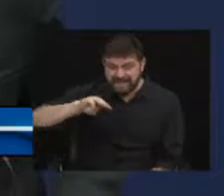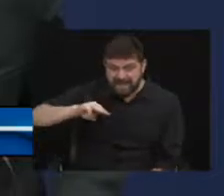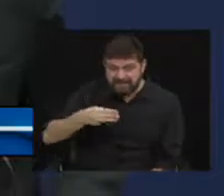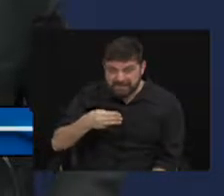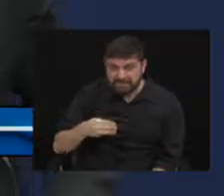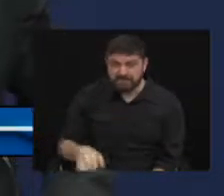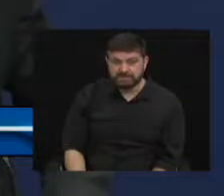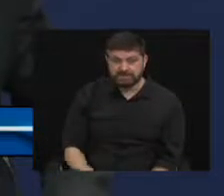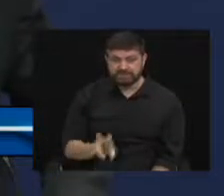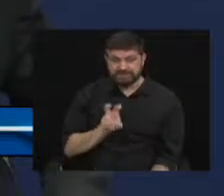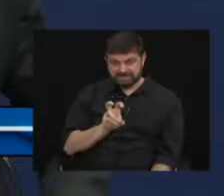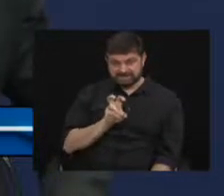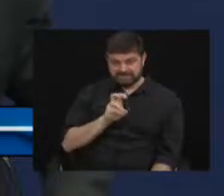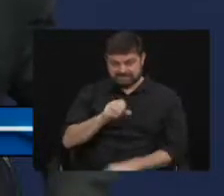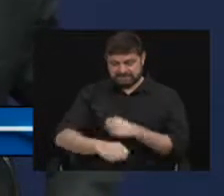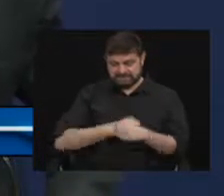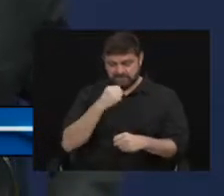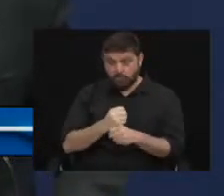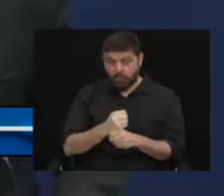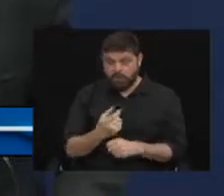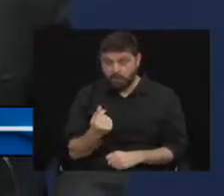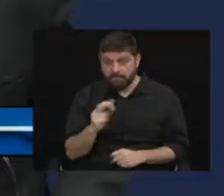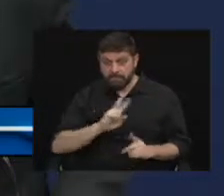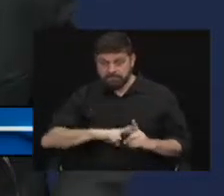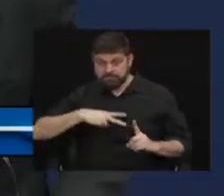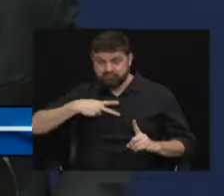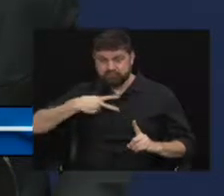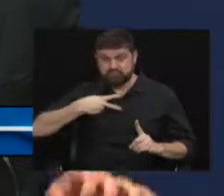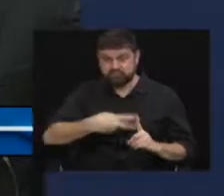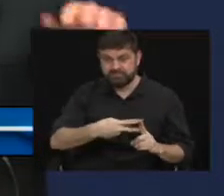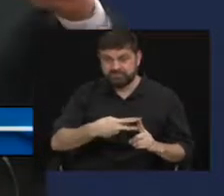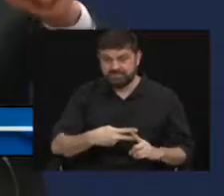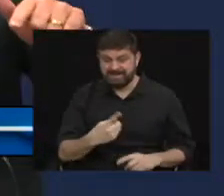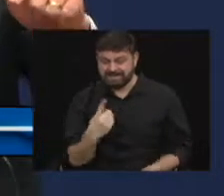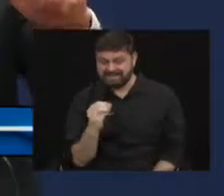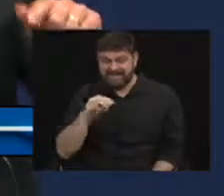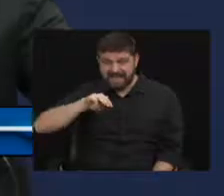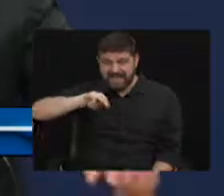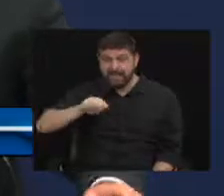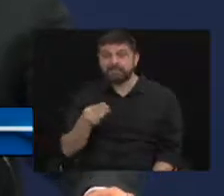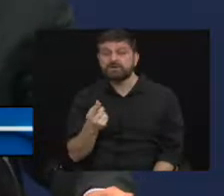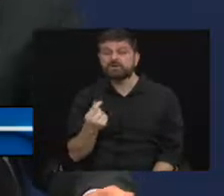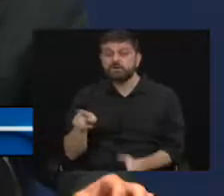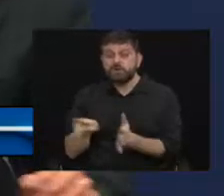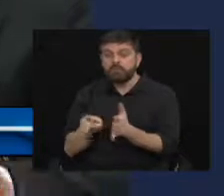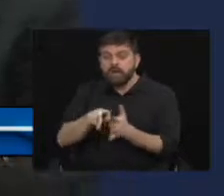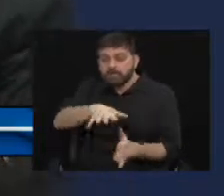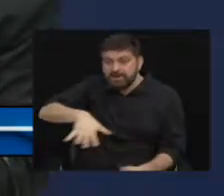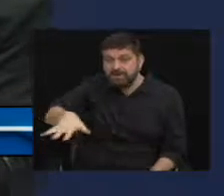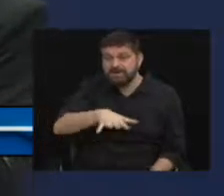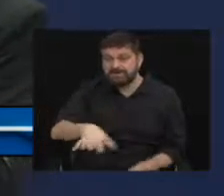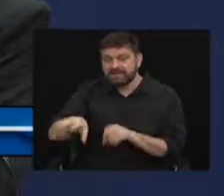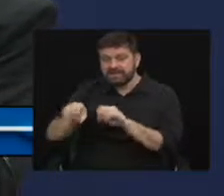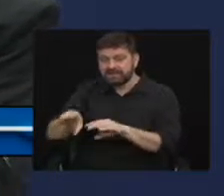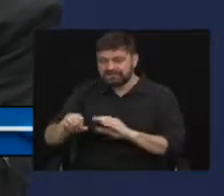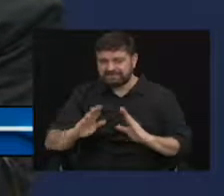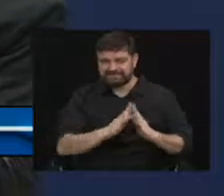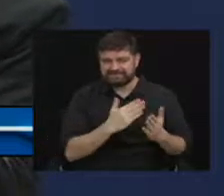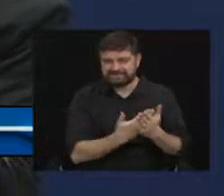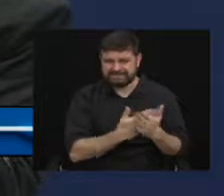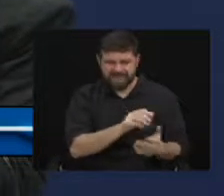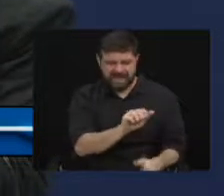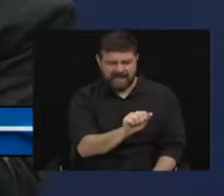hoje está lá parado, ele foi comprado pelo CREA, o Conselho Regional de Engenharia